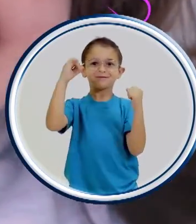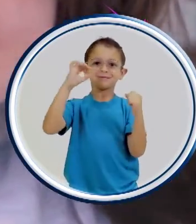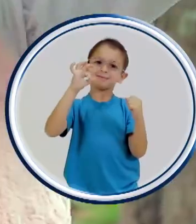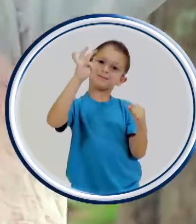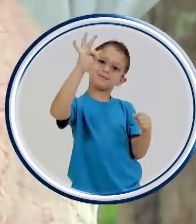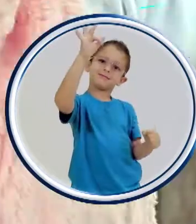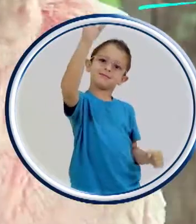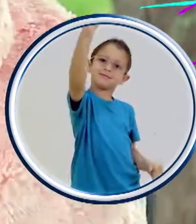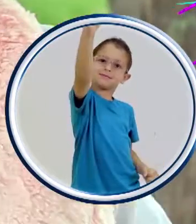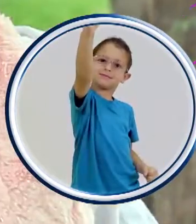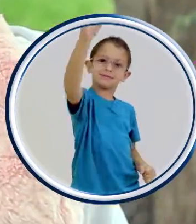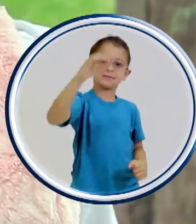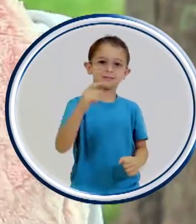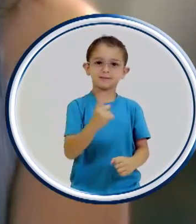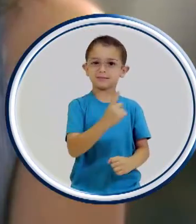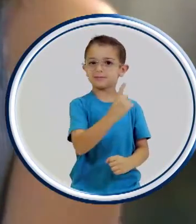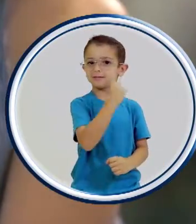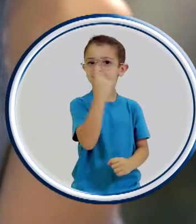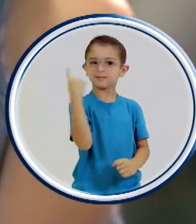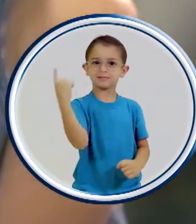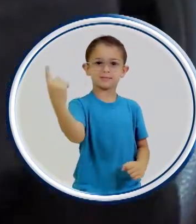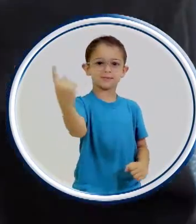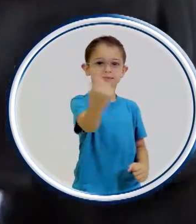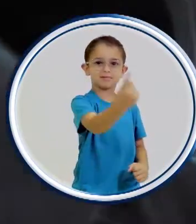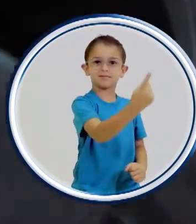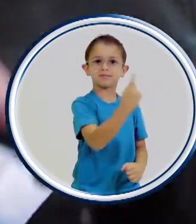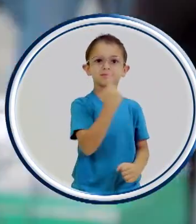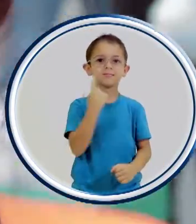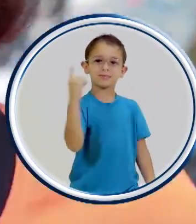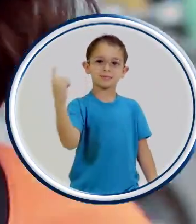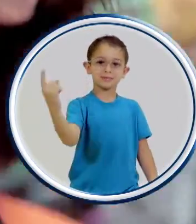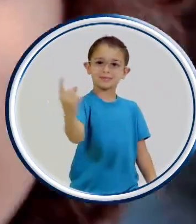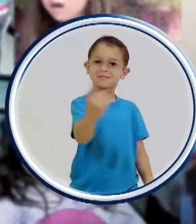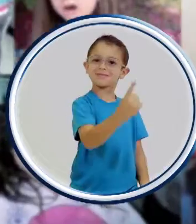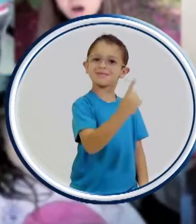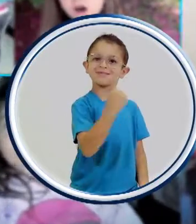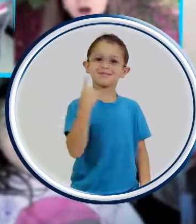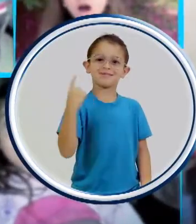coragem, pro futuro da nossa gente.